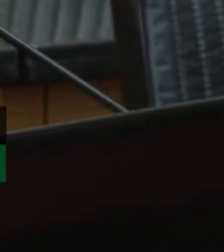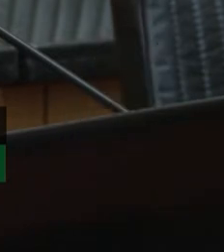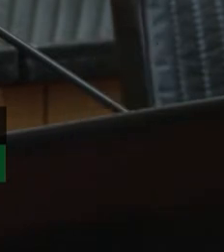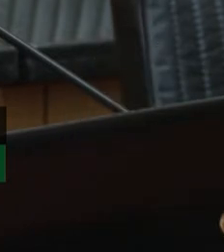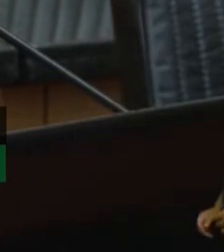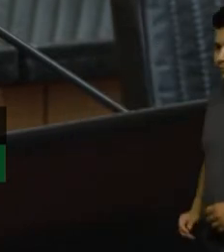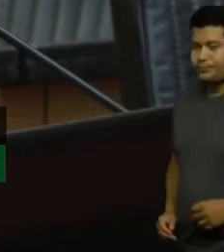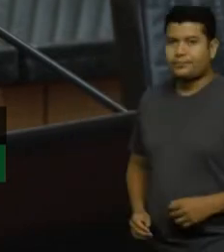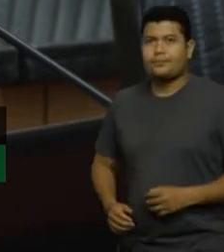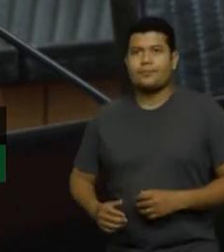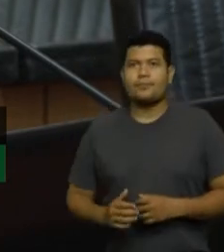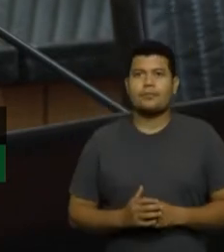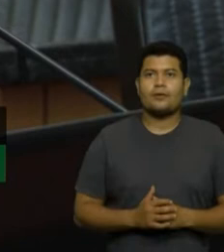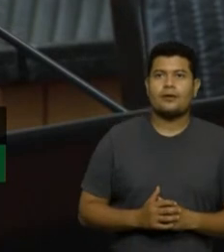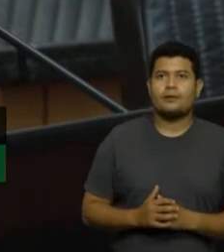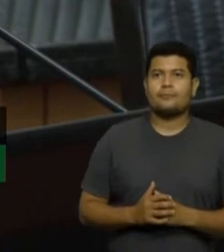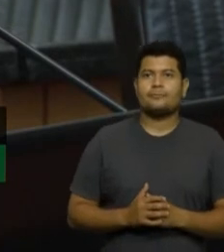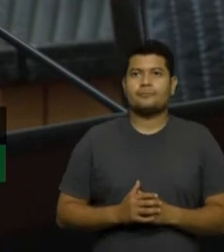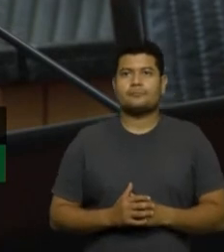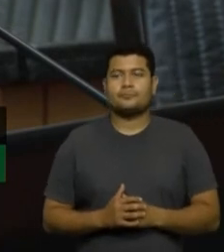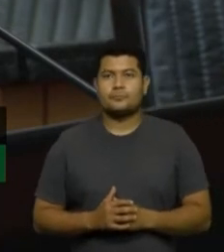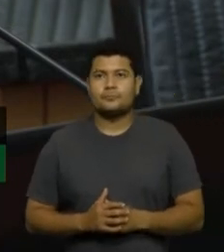tem aproveitado